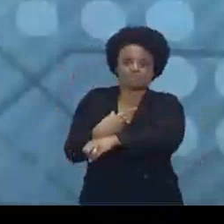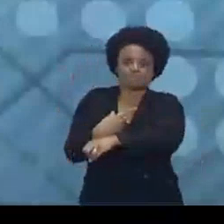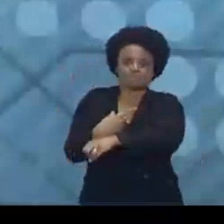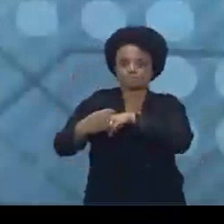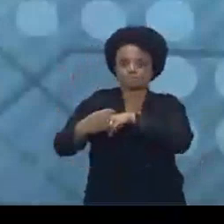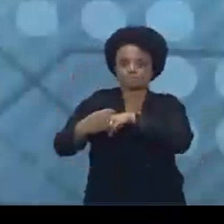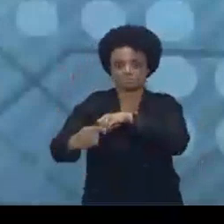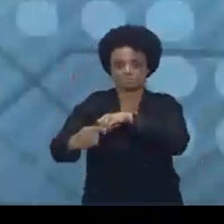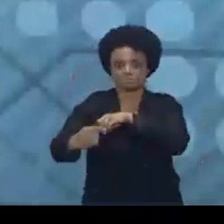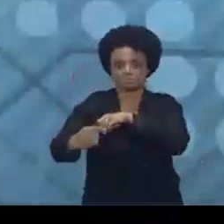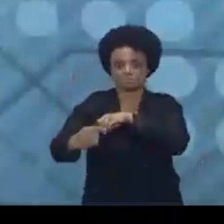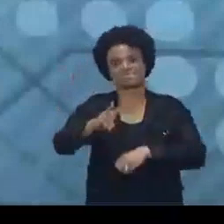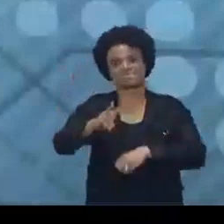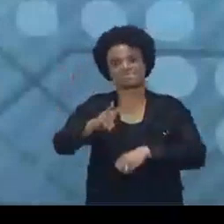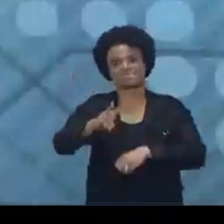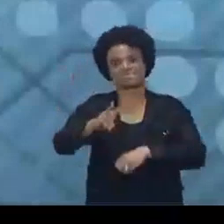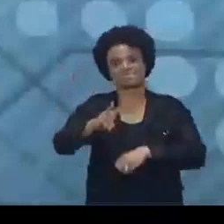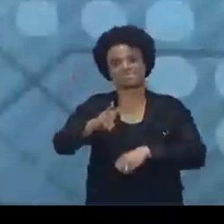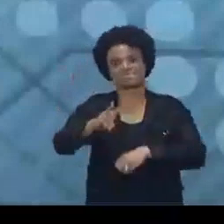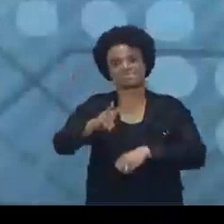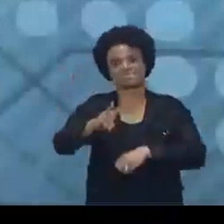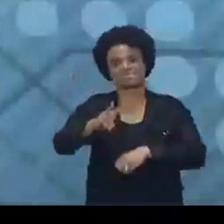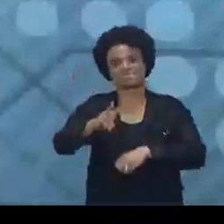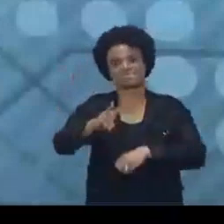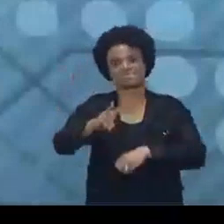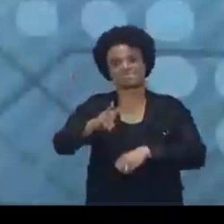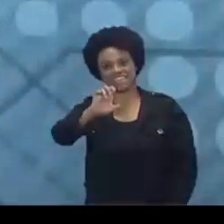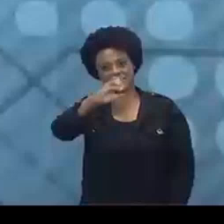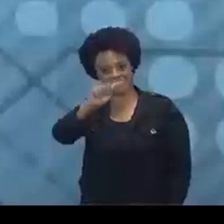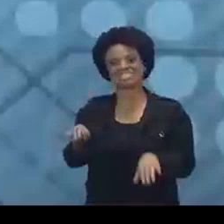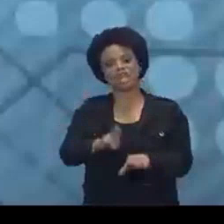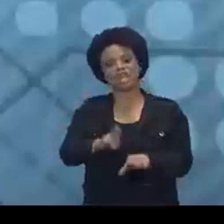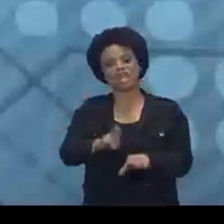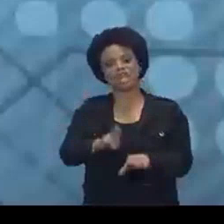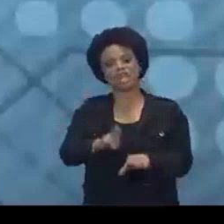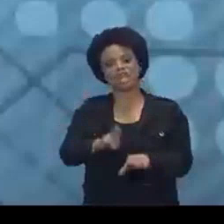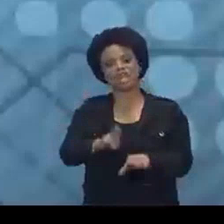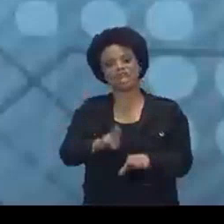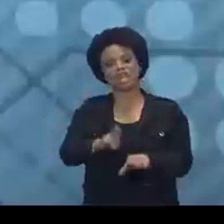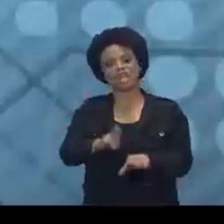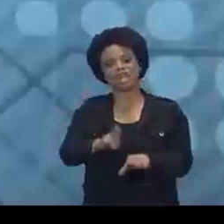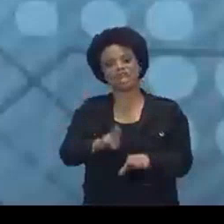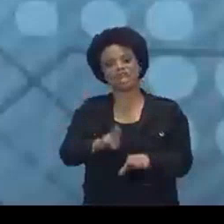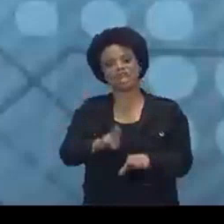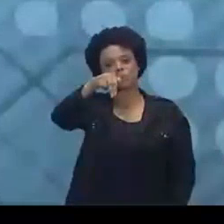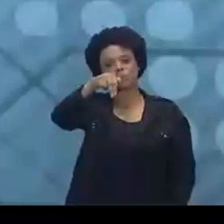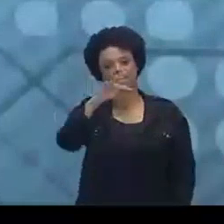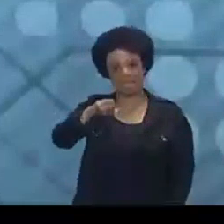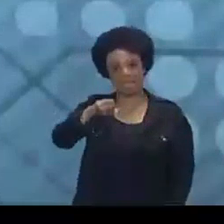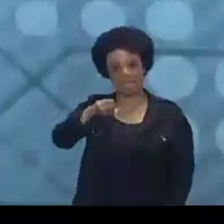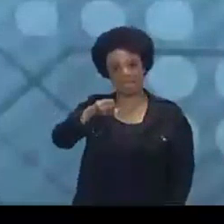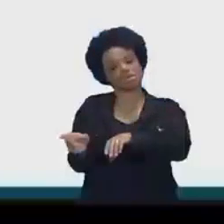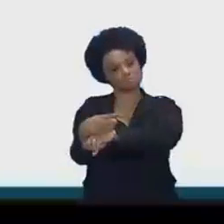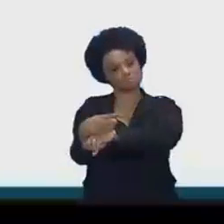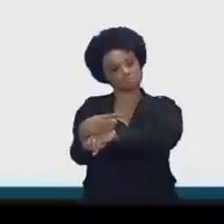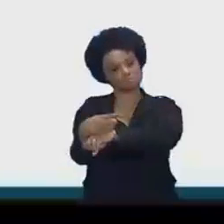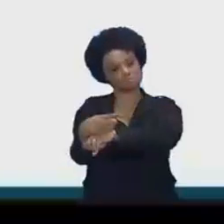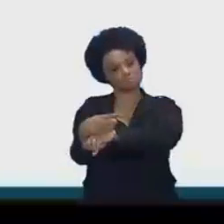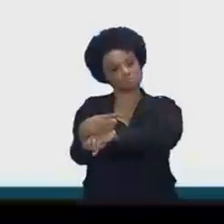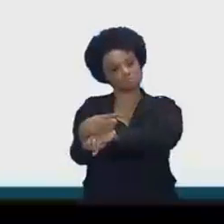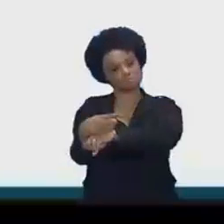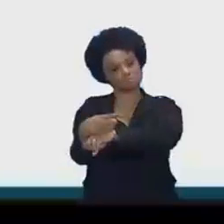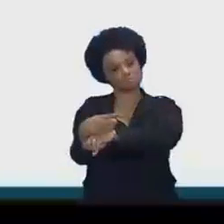serem uniforme e de serem acelerados, ok? Então, vamos voltar aqui para o quadro, porque nós